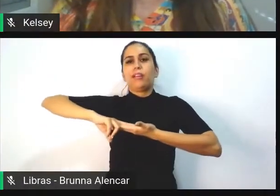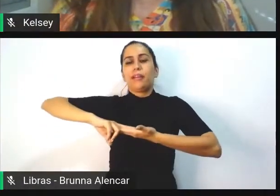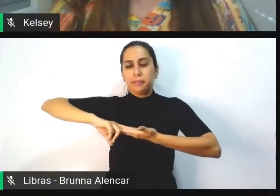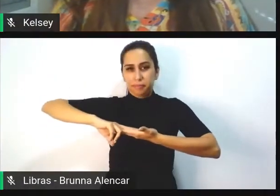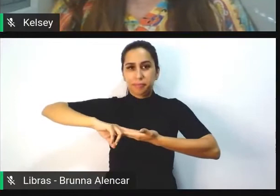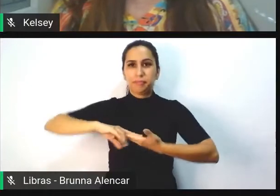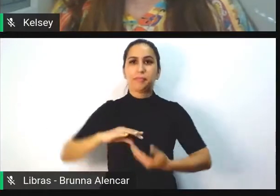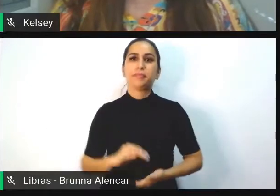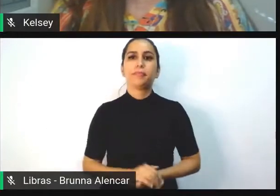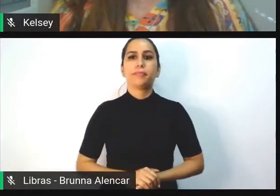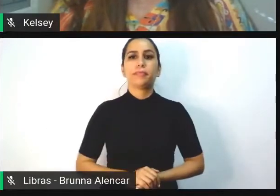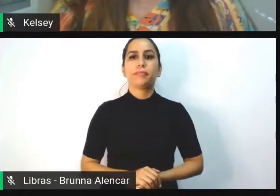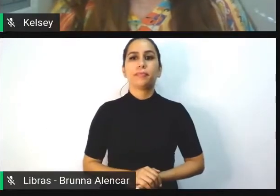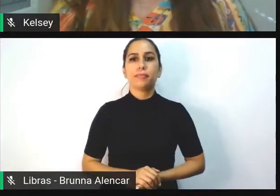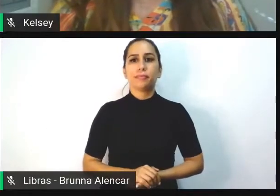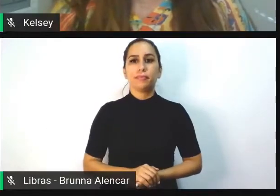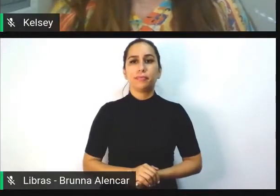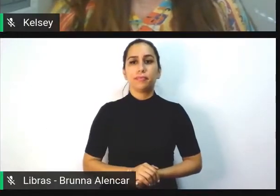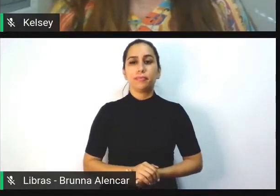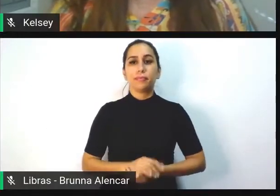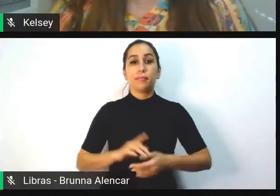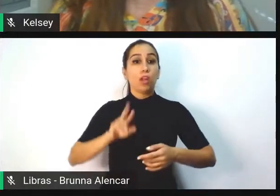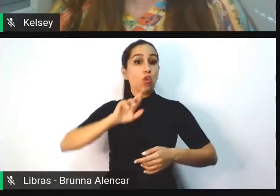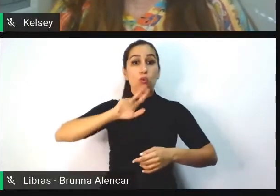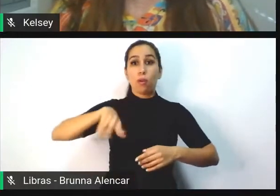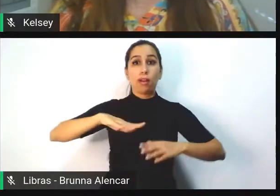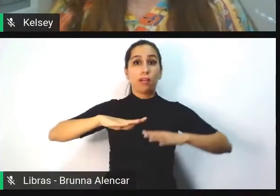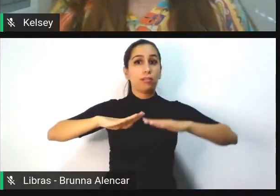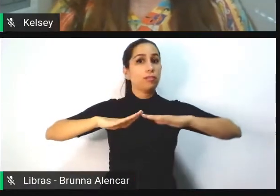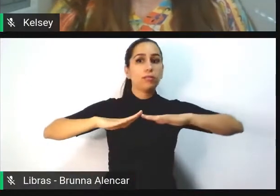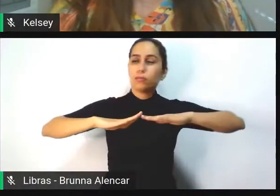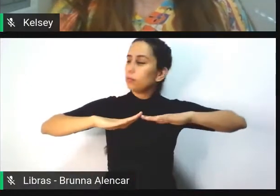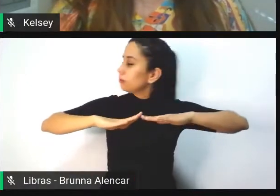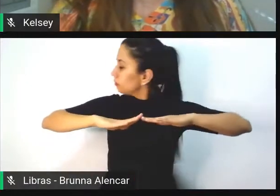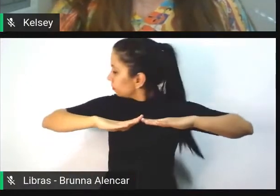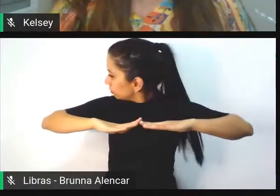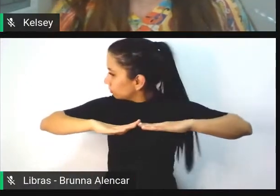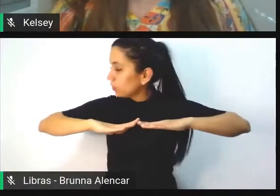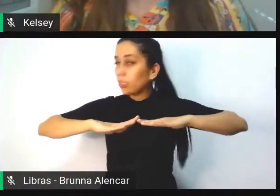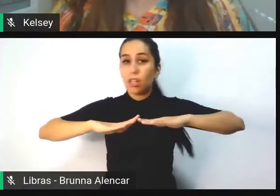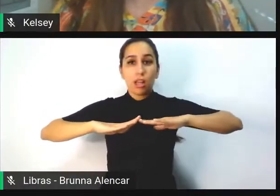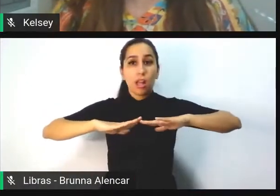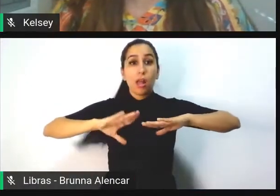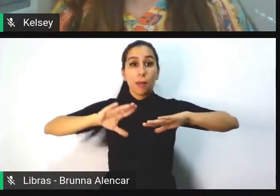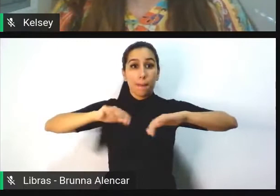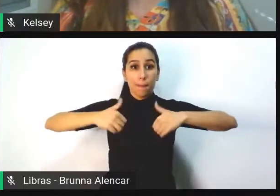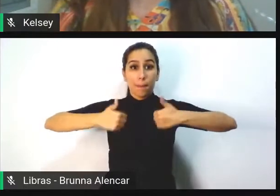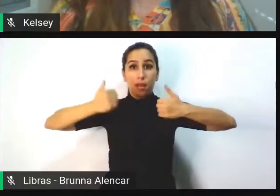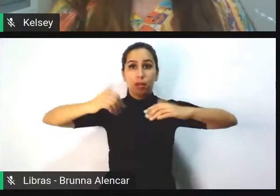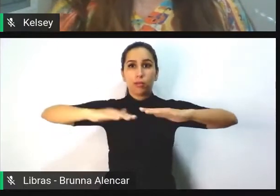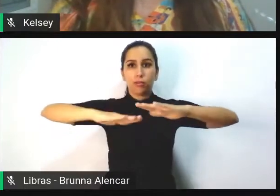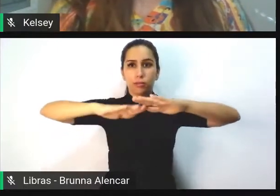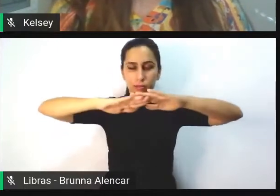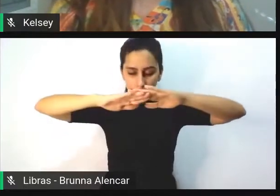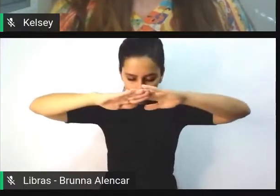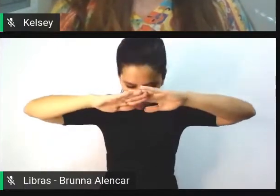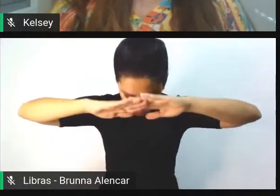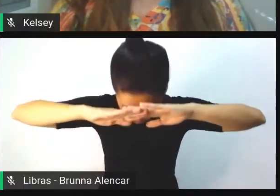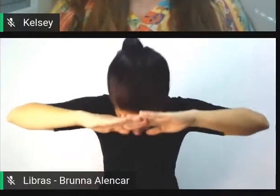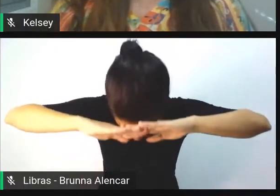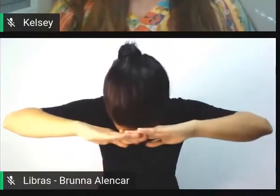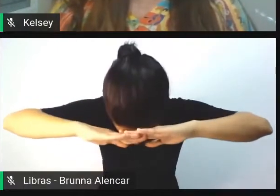Então, deitar de bruço não com o rostinho assim virado, né? Nessa posição, para ficar com a posição